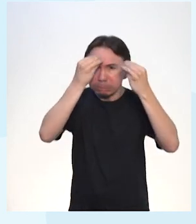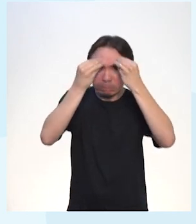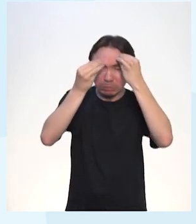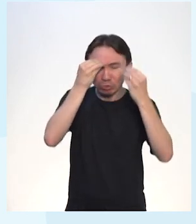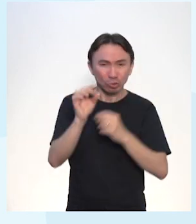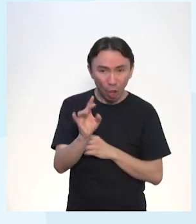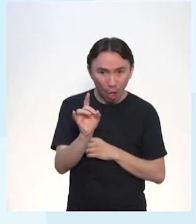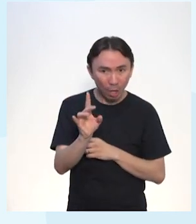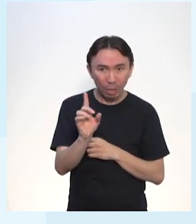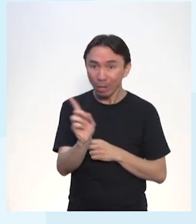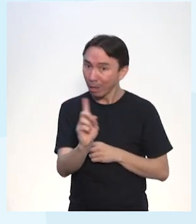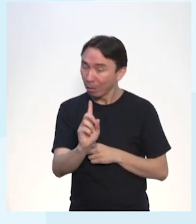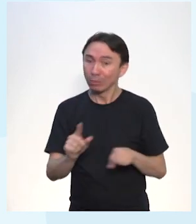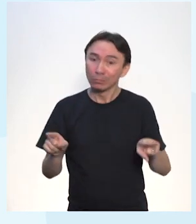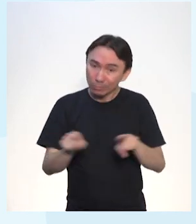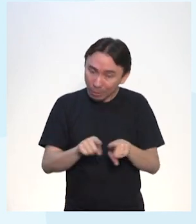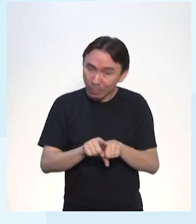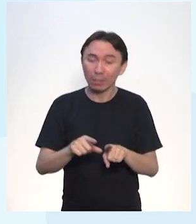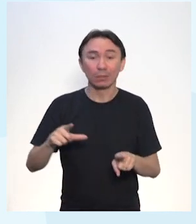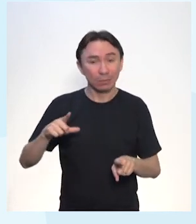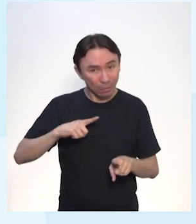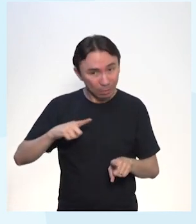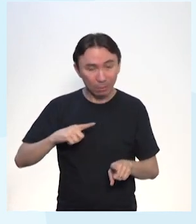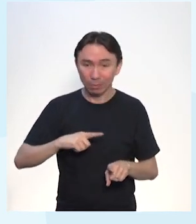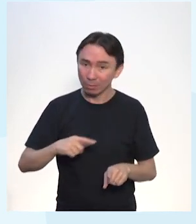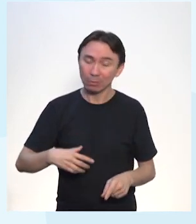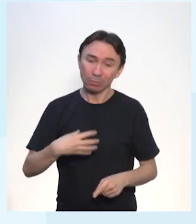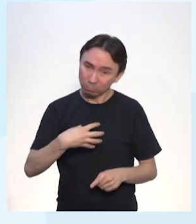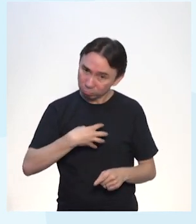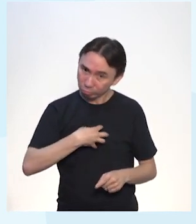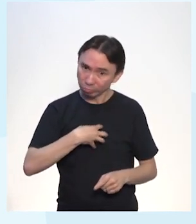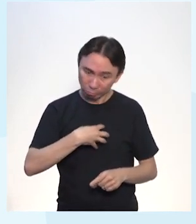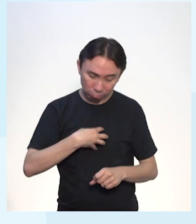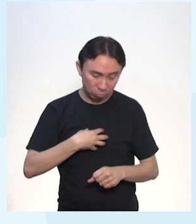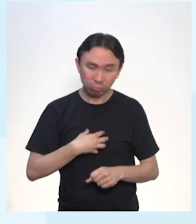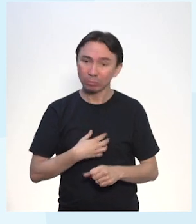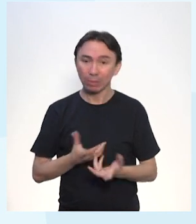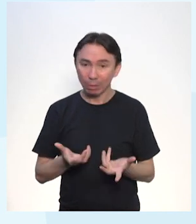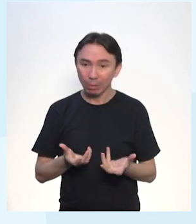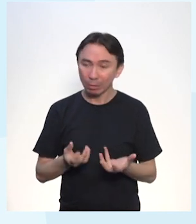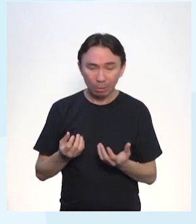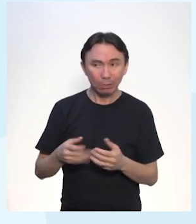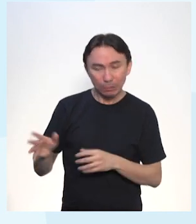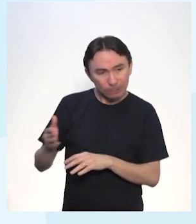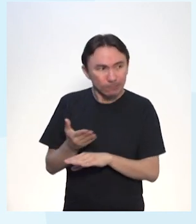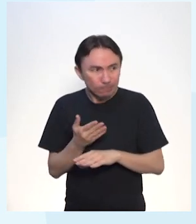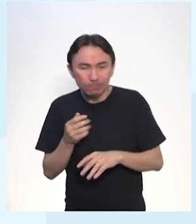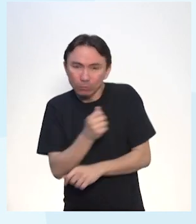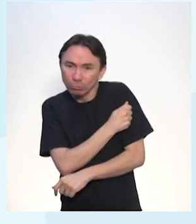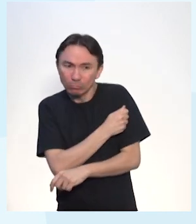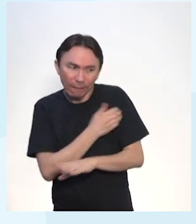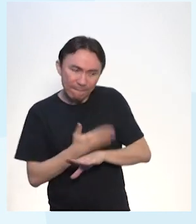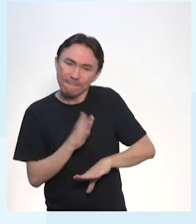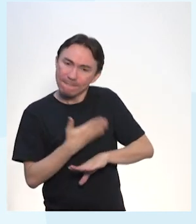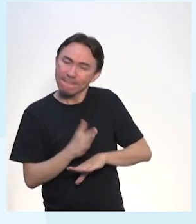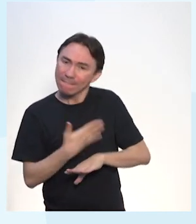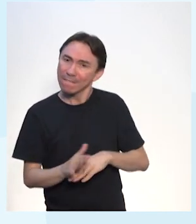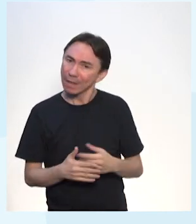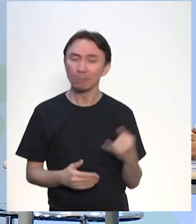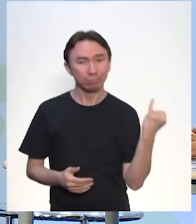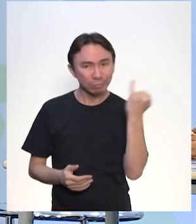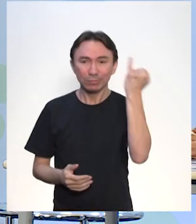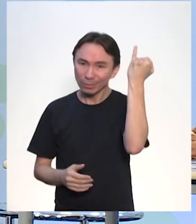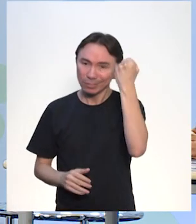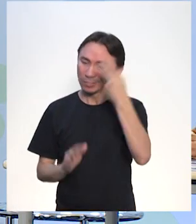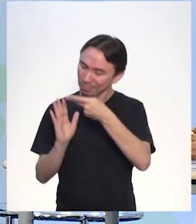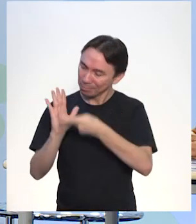na parte emocional. Daí a grande importância do projeto de vida, né? E hoje a gente vai ver, já dando um spoiler,